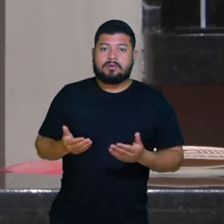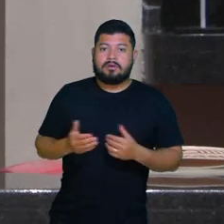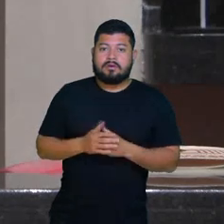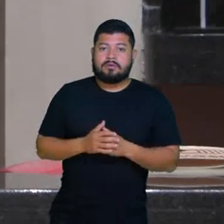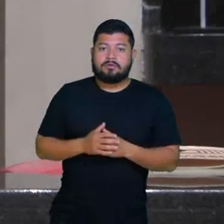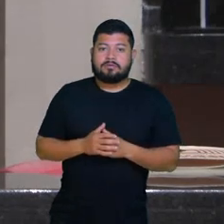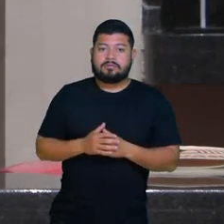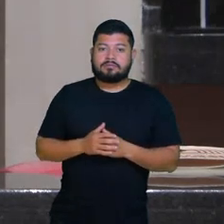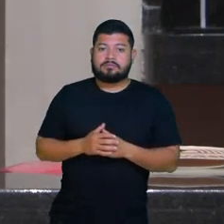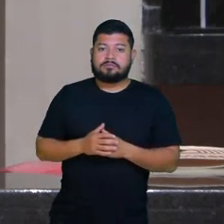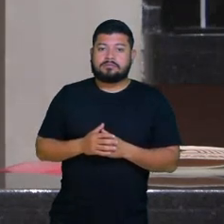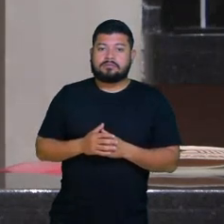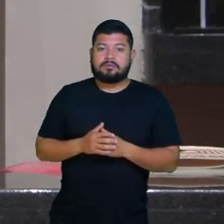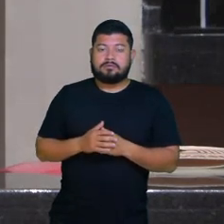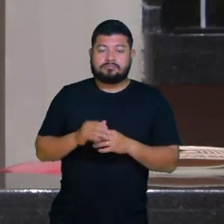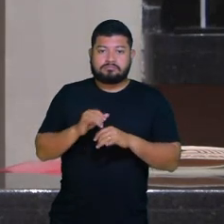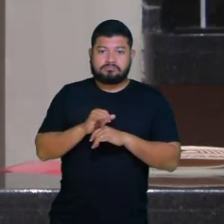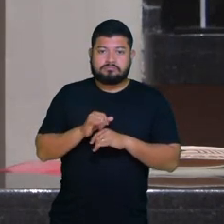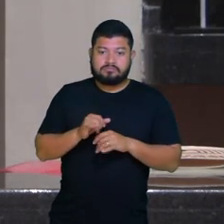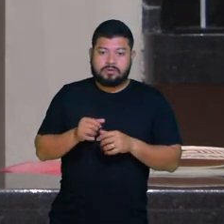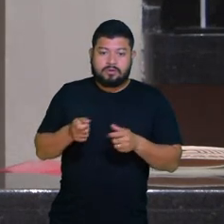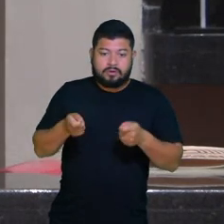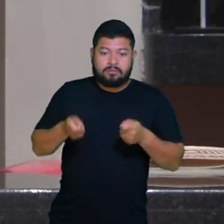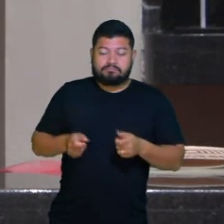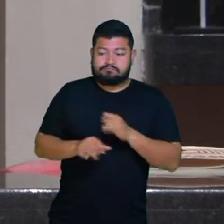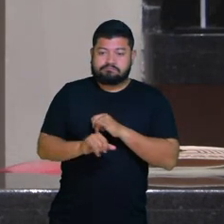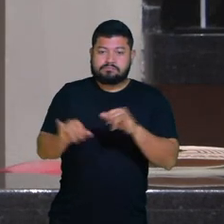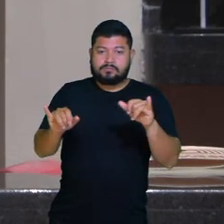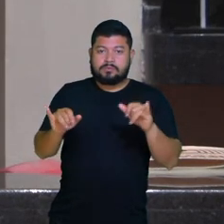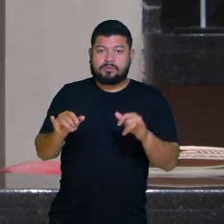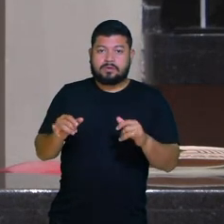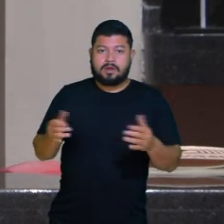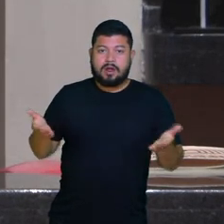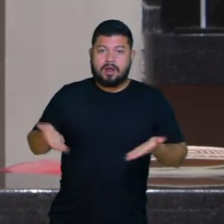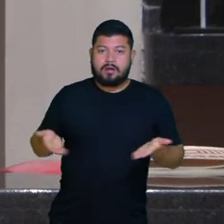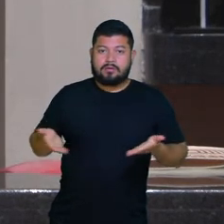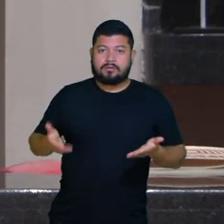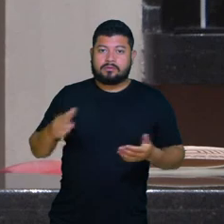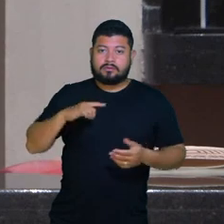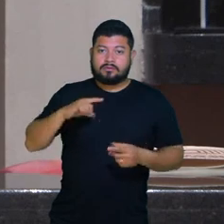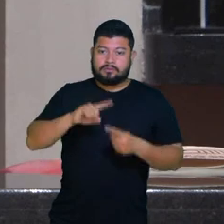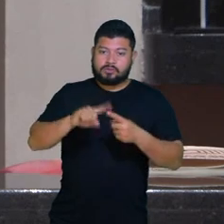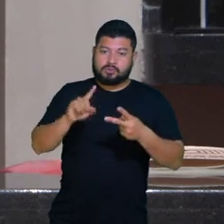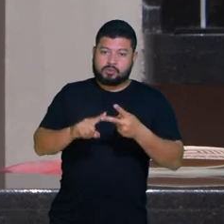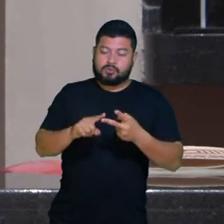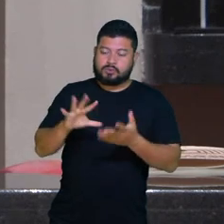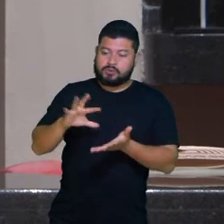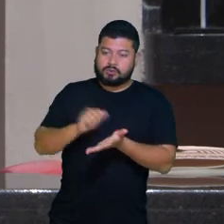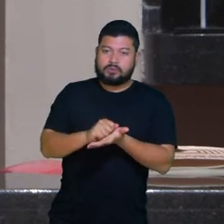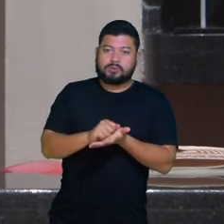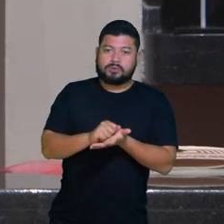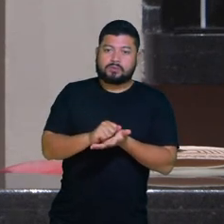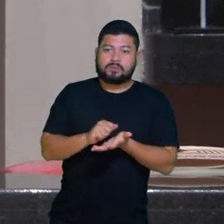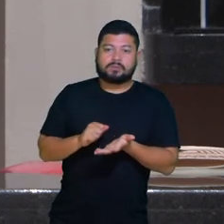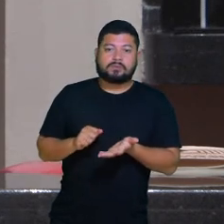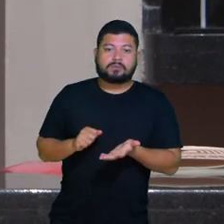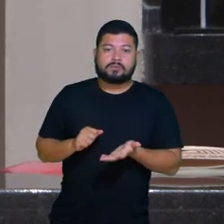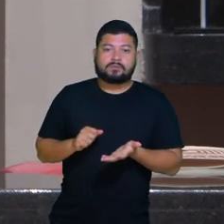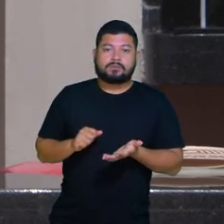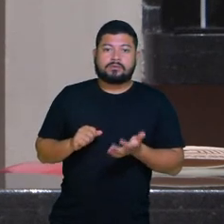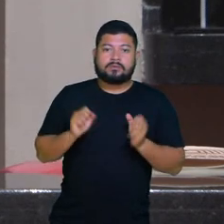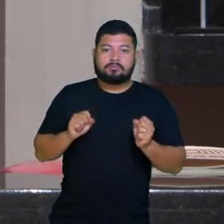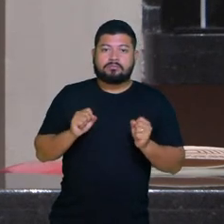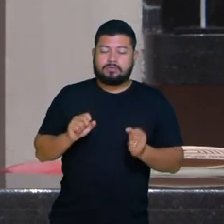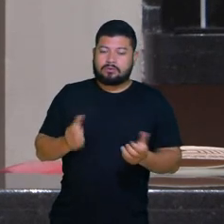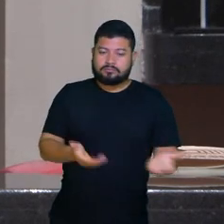eh maior bom então nós temos por enquanto duas pessoas inscritas tá já podem vir para